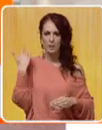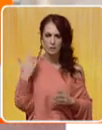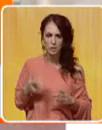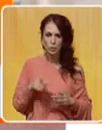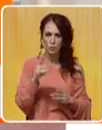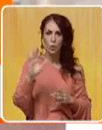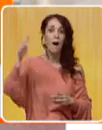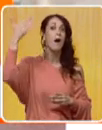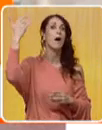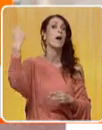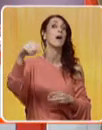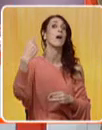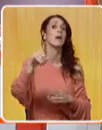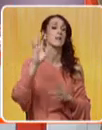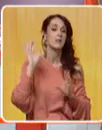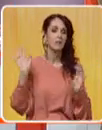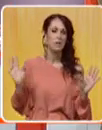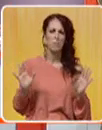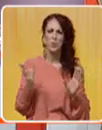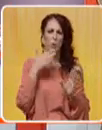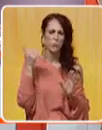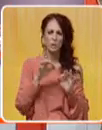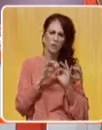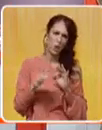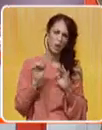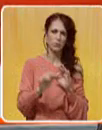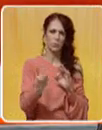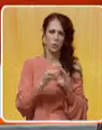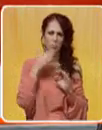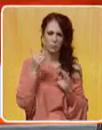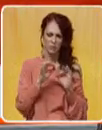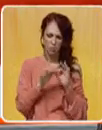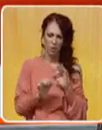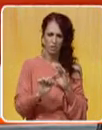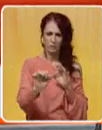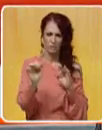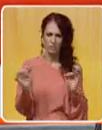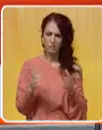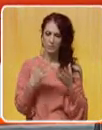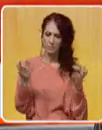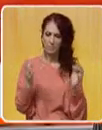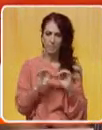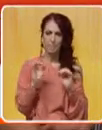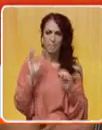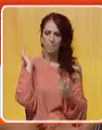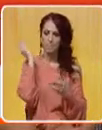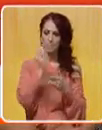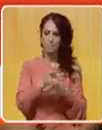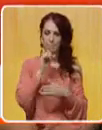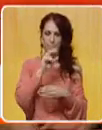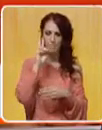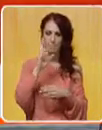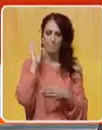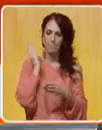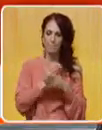digo tu estavas muito mais à frente frente mas não eram tão bonitos como el rasgação de seda a última eu vou pedir ainda